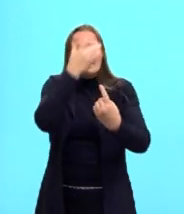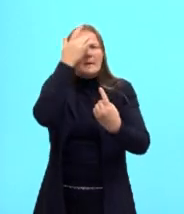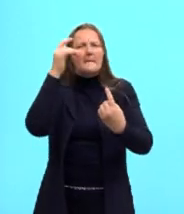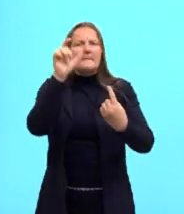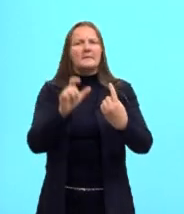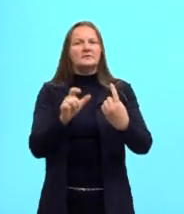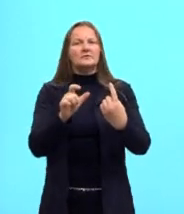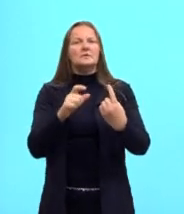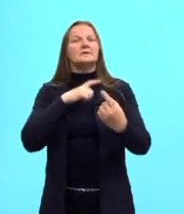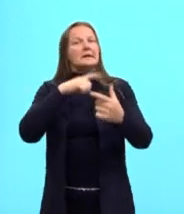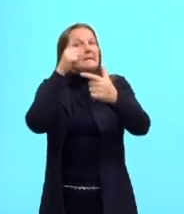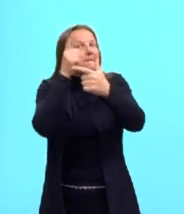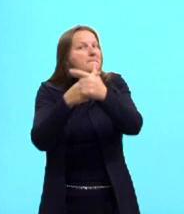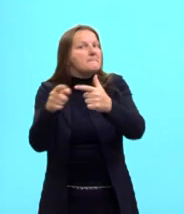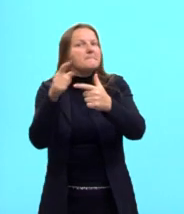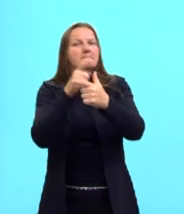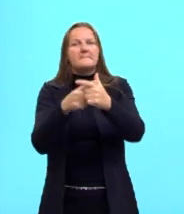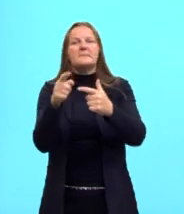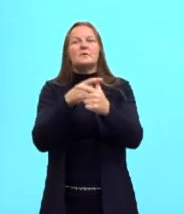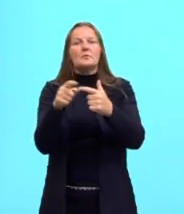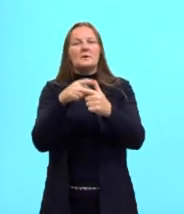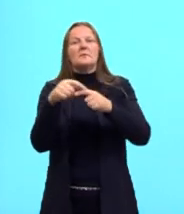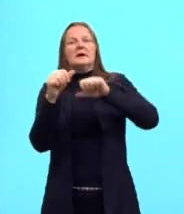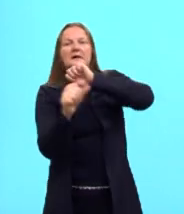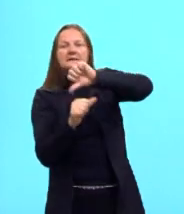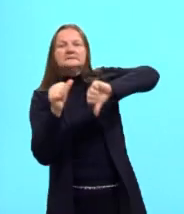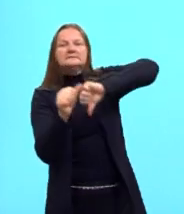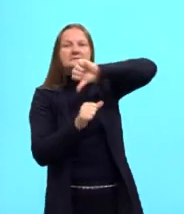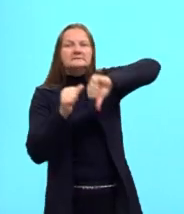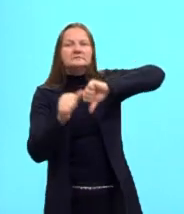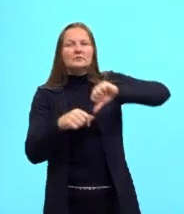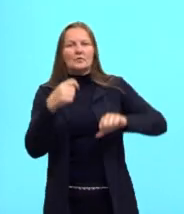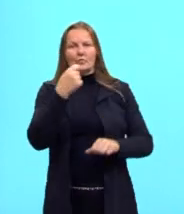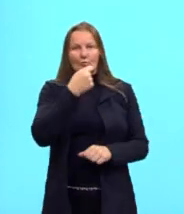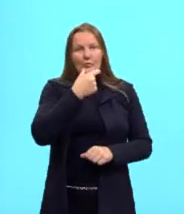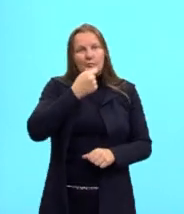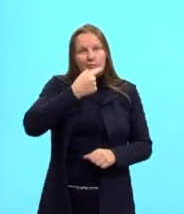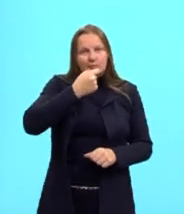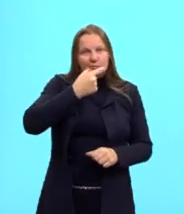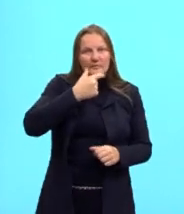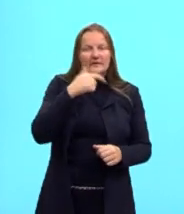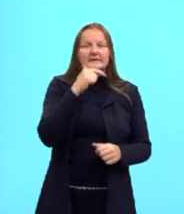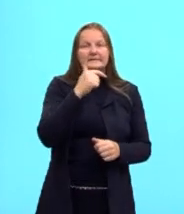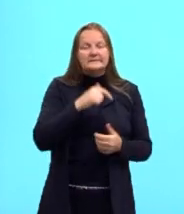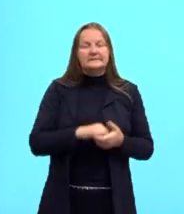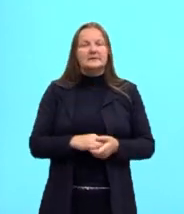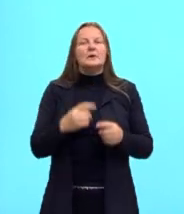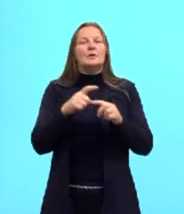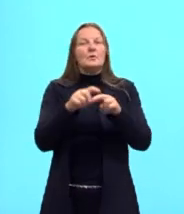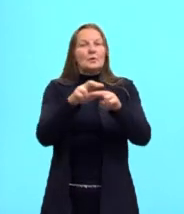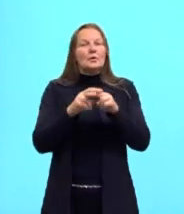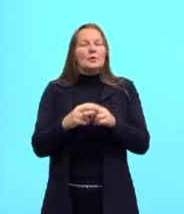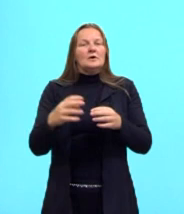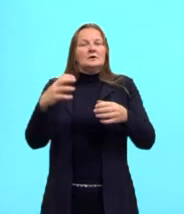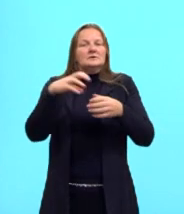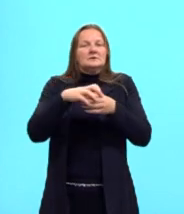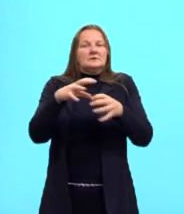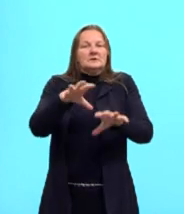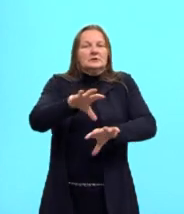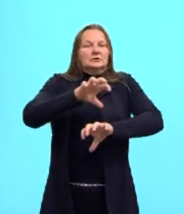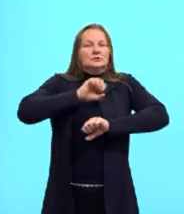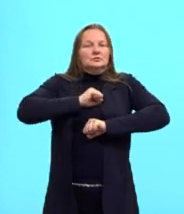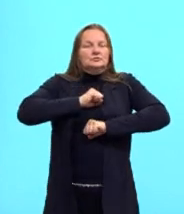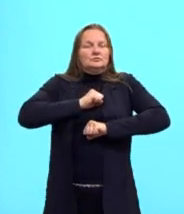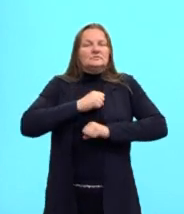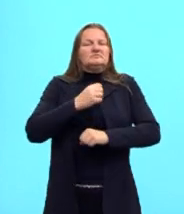apresentar problemas de transtornos de humor pois ele pode estar ligado a somatória de vários